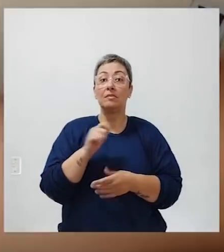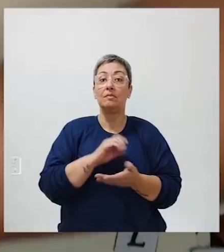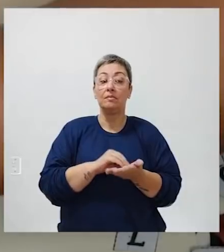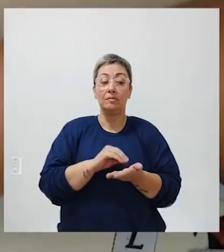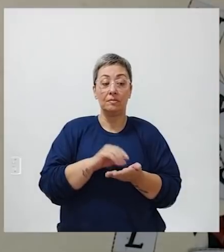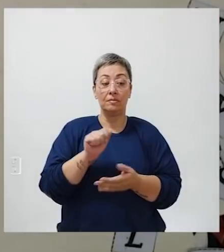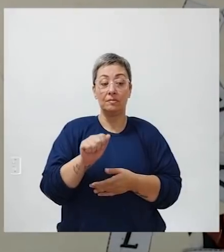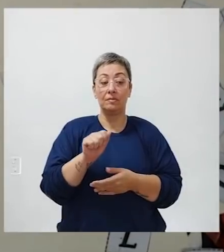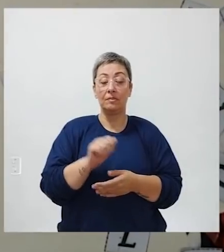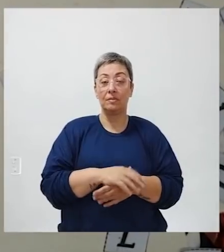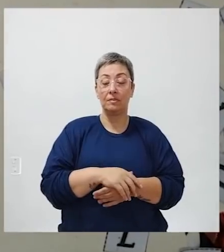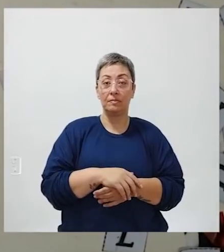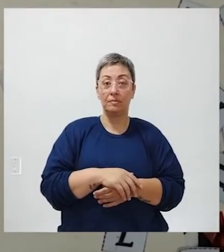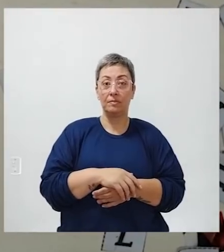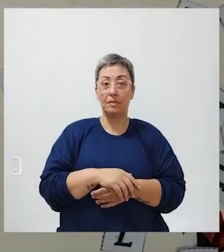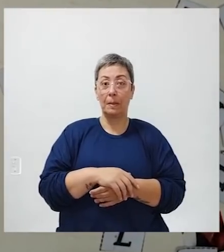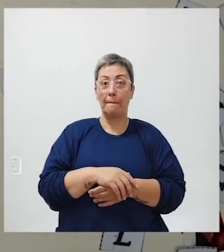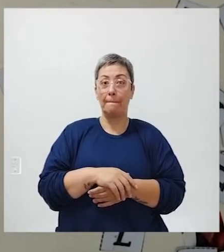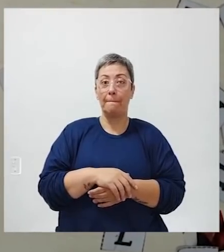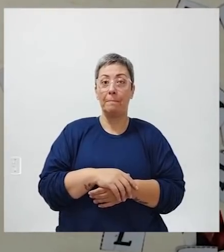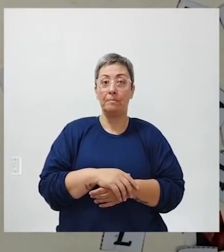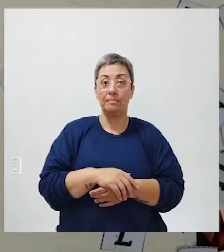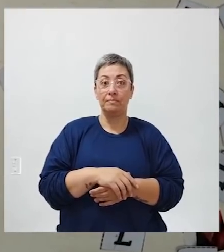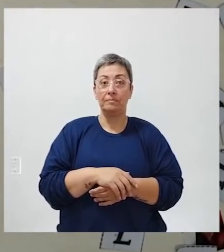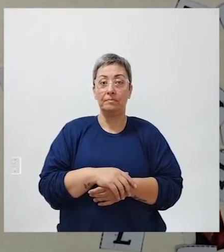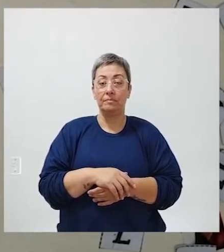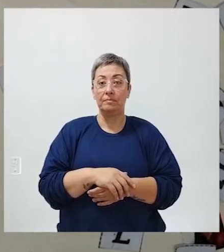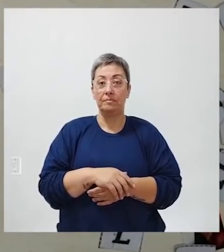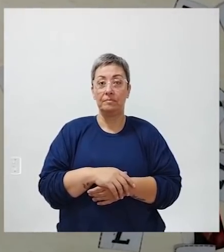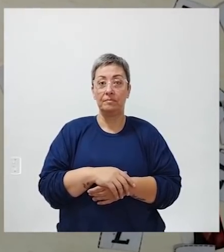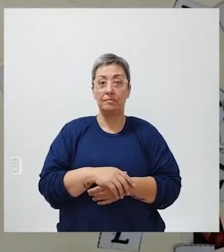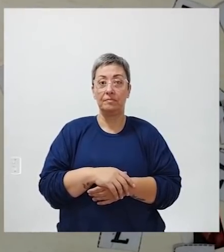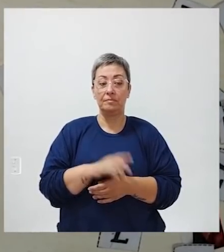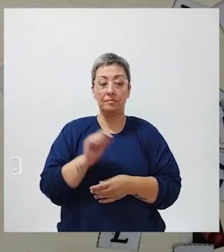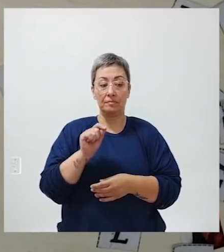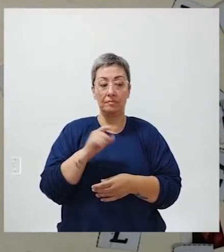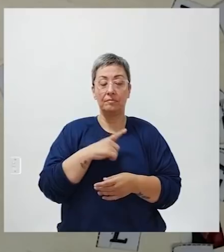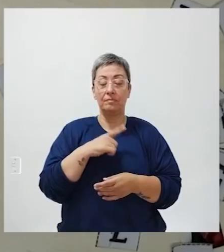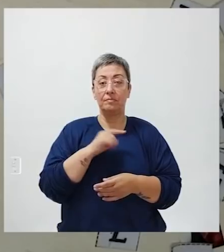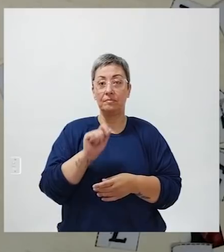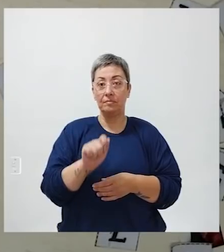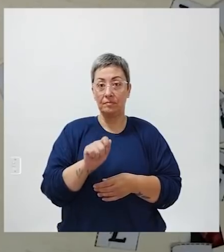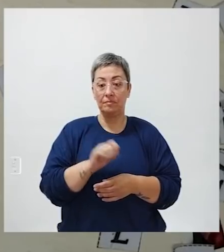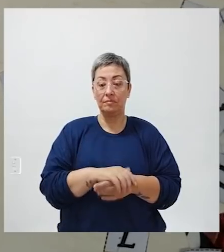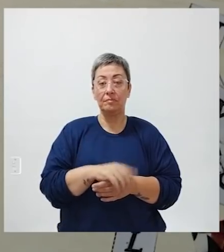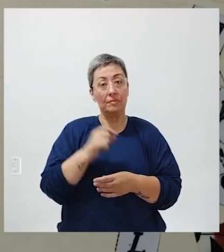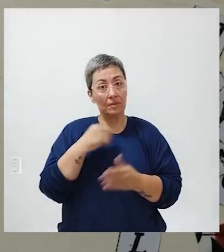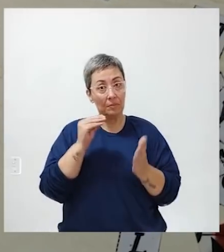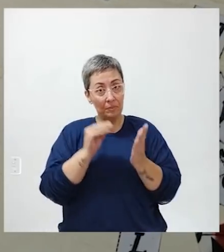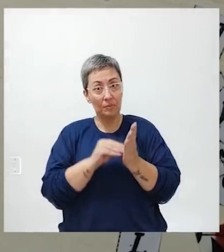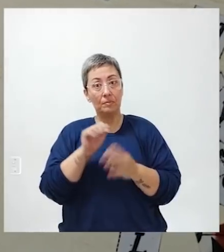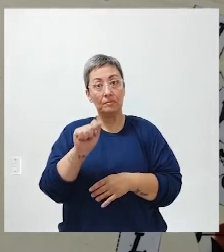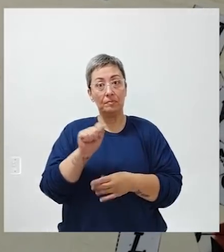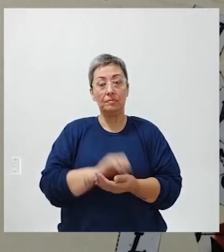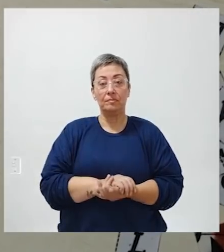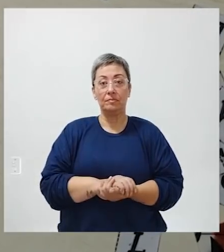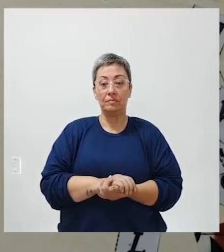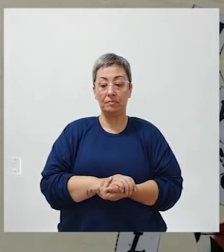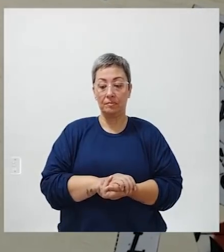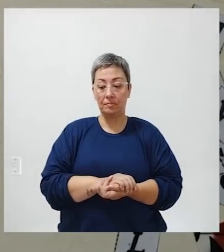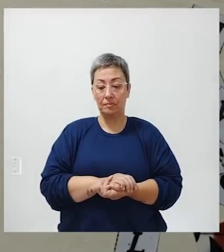Pra que ficar ba, o que tá faltando, Arthur? Tá faltando a. Então coloca a letra A,